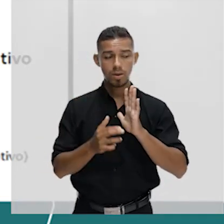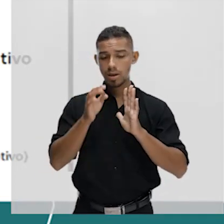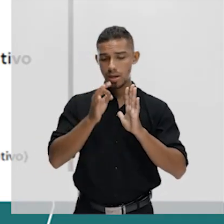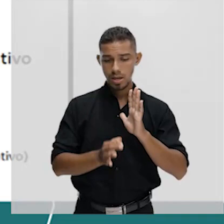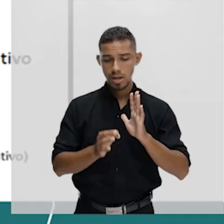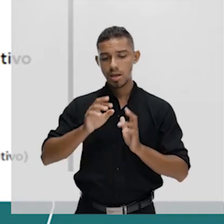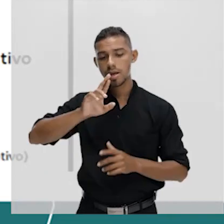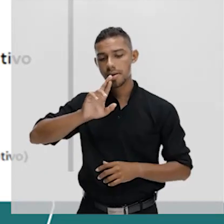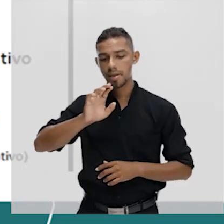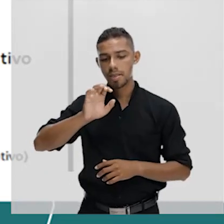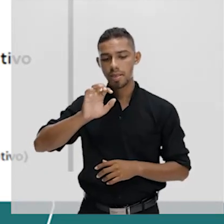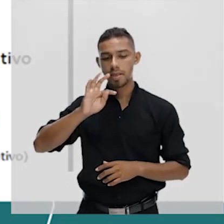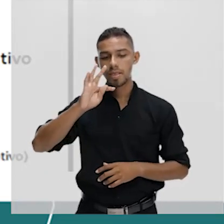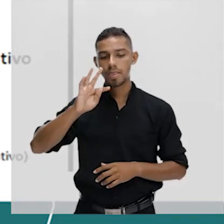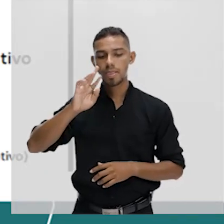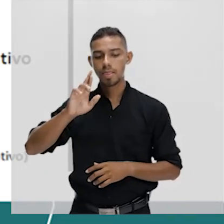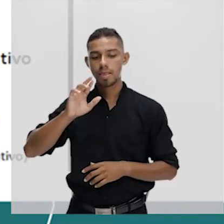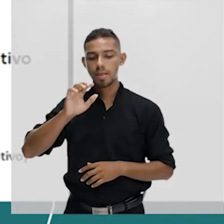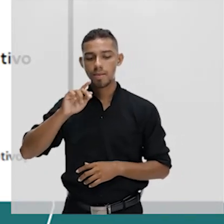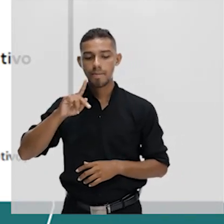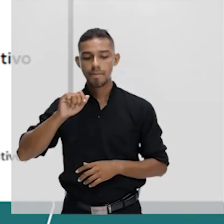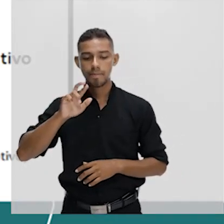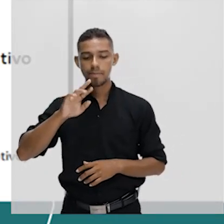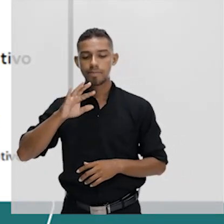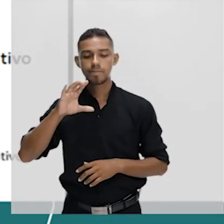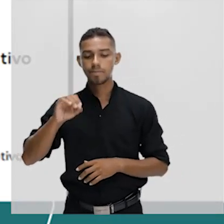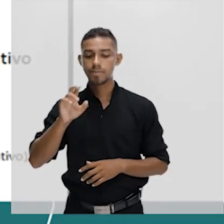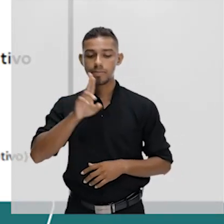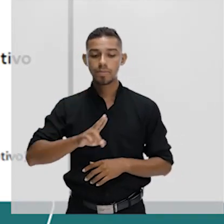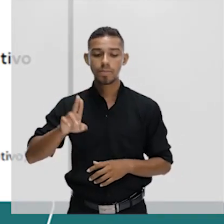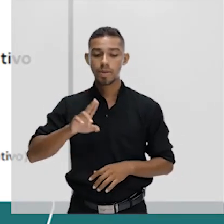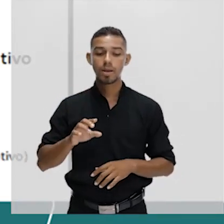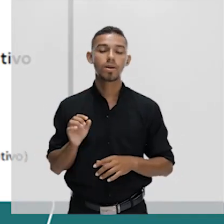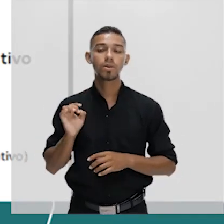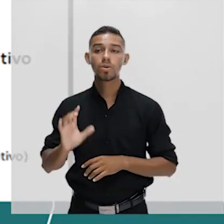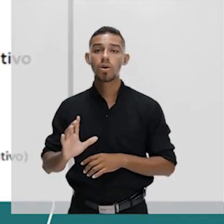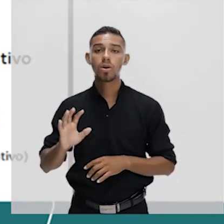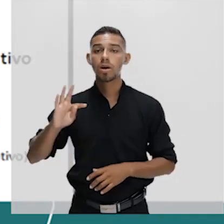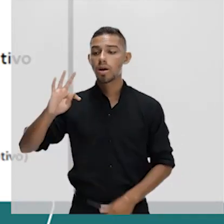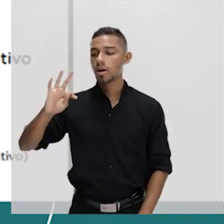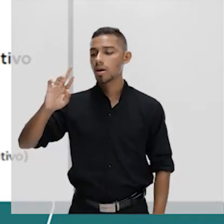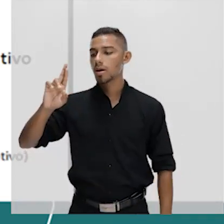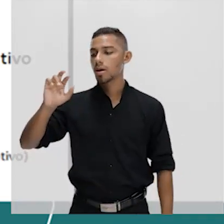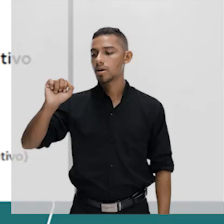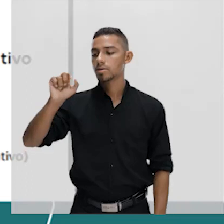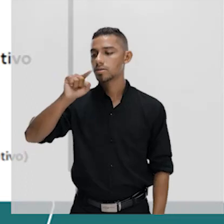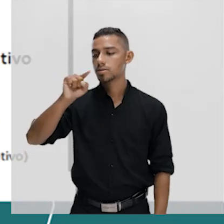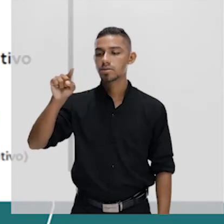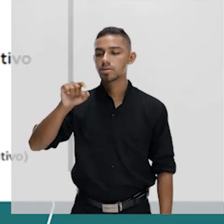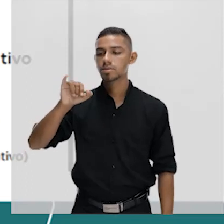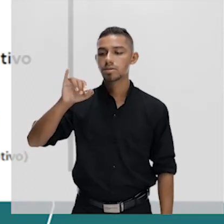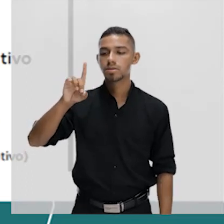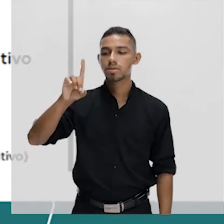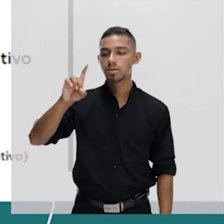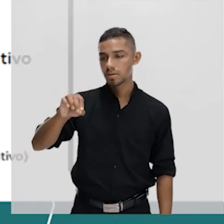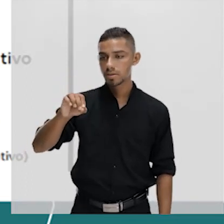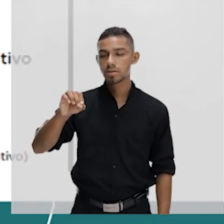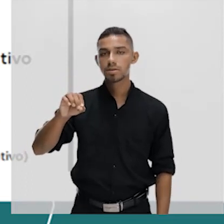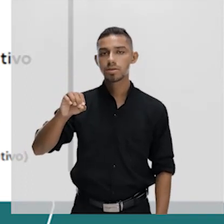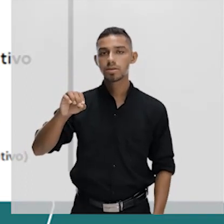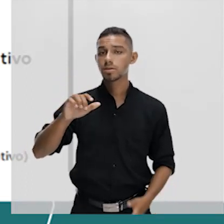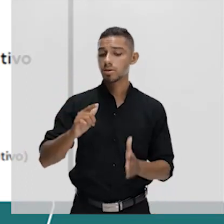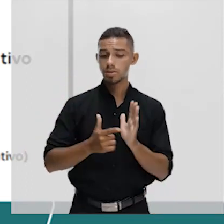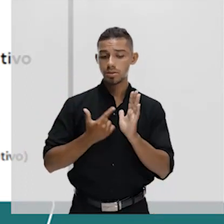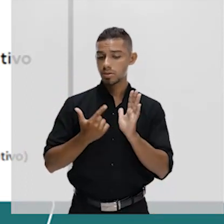do particípio no passado. Então, gente, a gente utiliza apenas a forma trazido. Eu tinha trazido o livro,